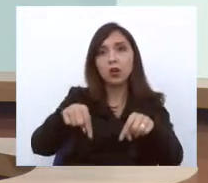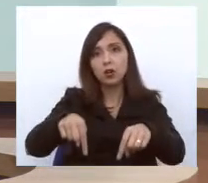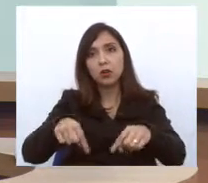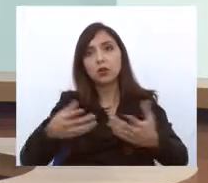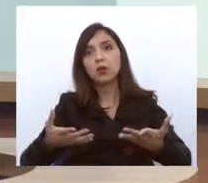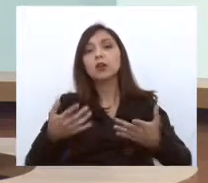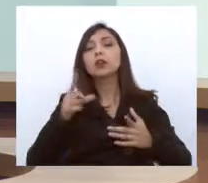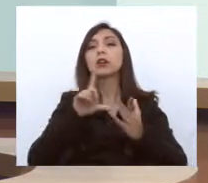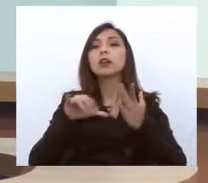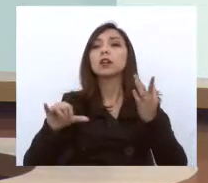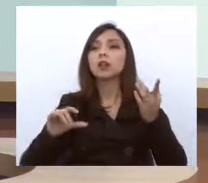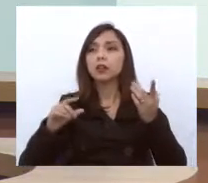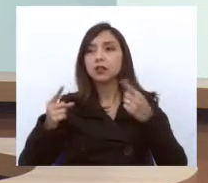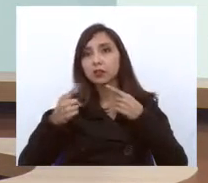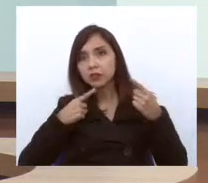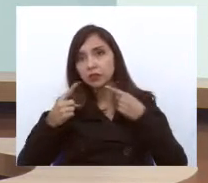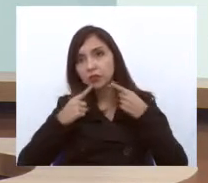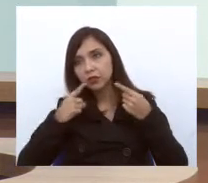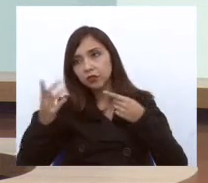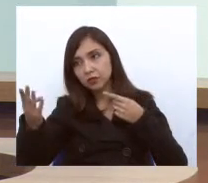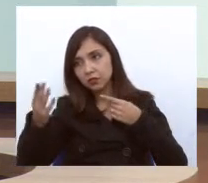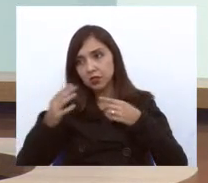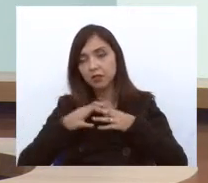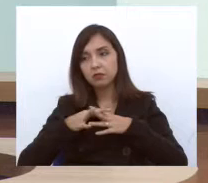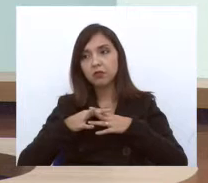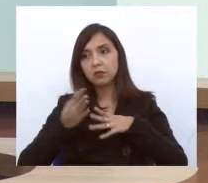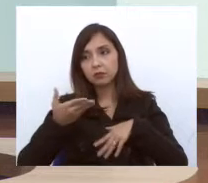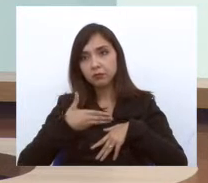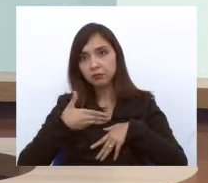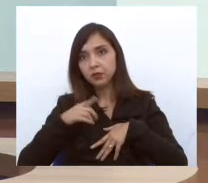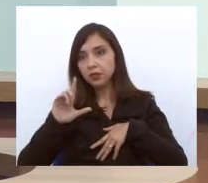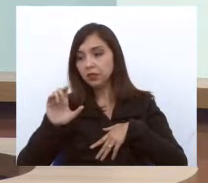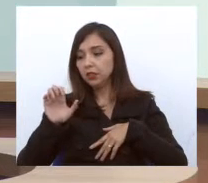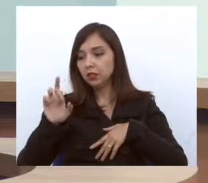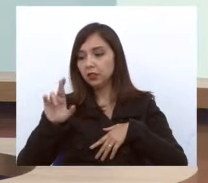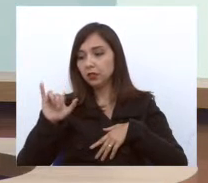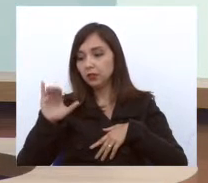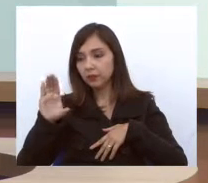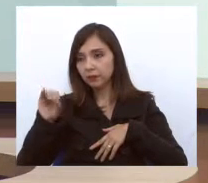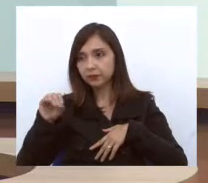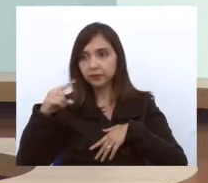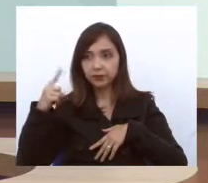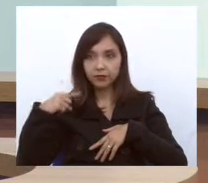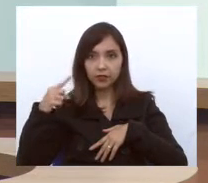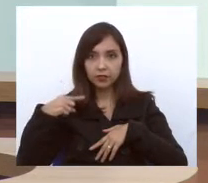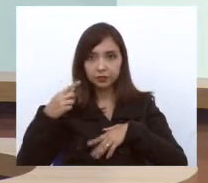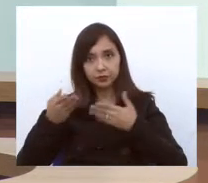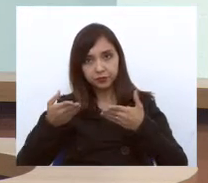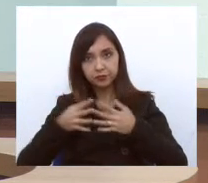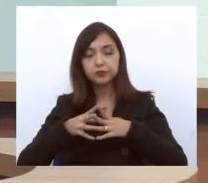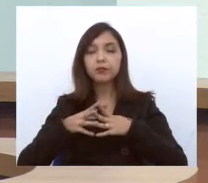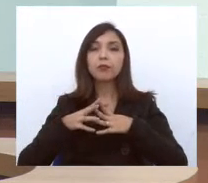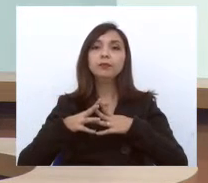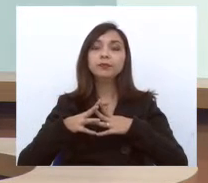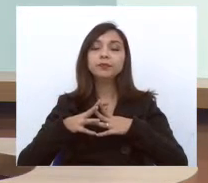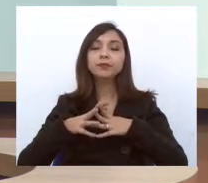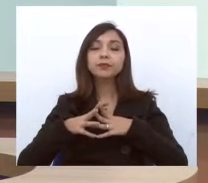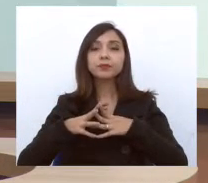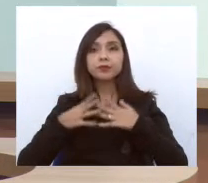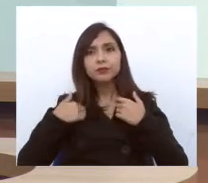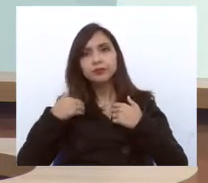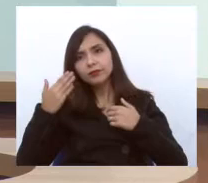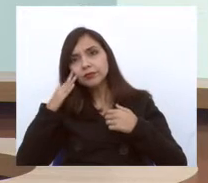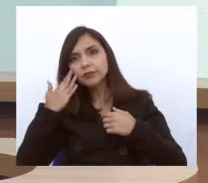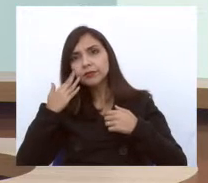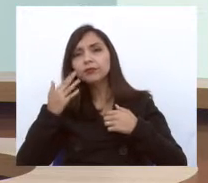vai votar agora? Conversava com meu colega, Dr. Lércio Santos, que é também, além de vereador, é advogado. Eu entendo